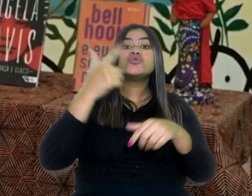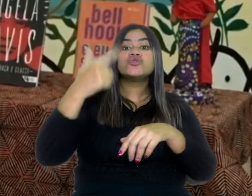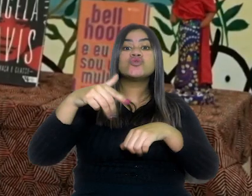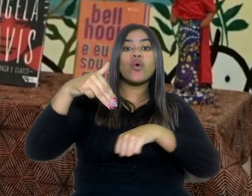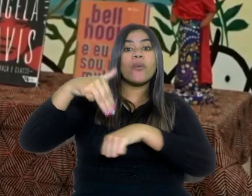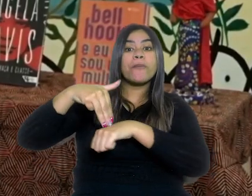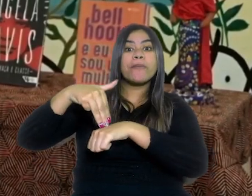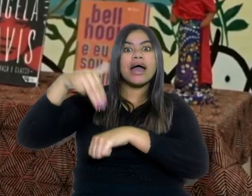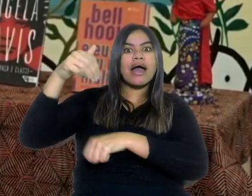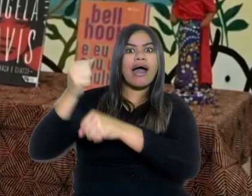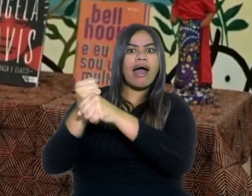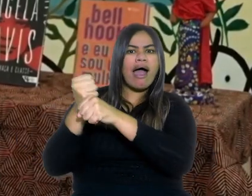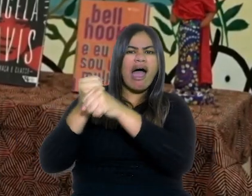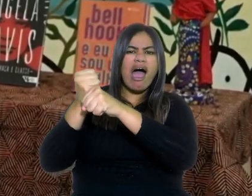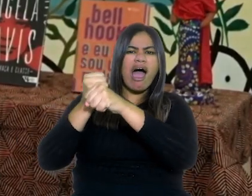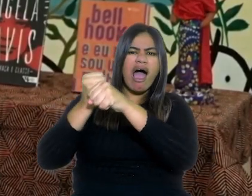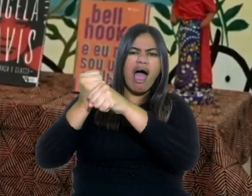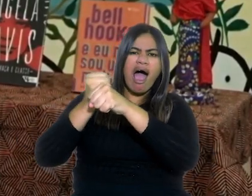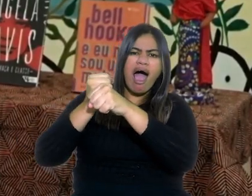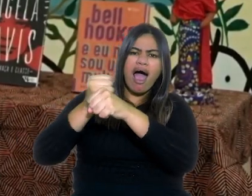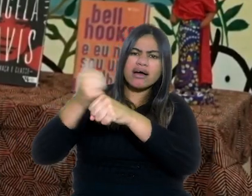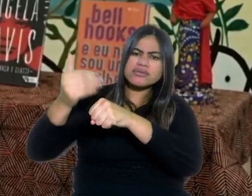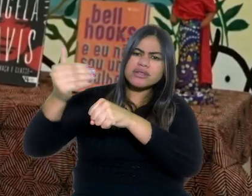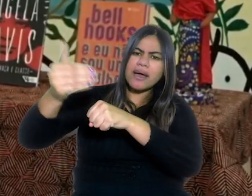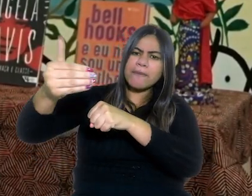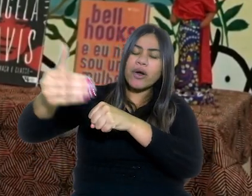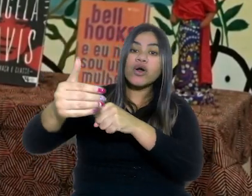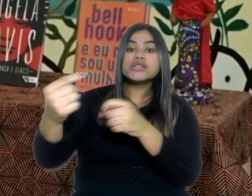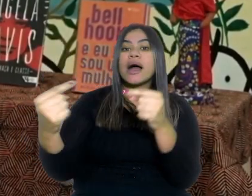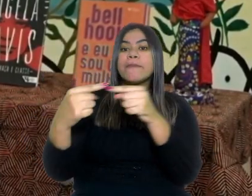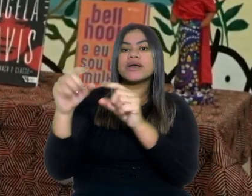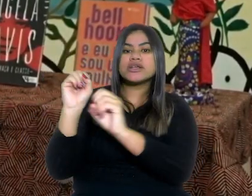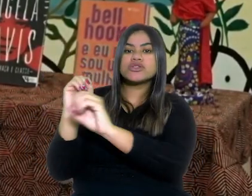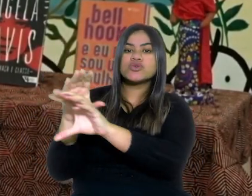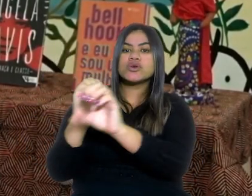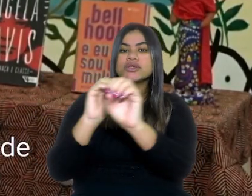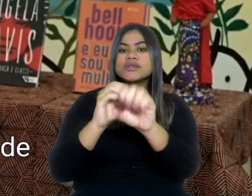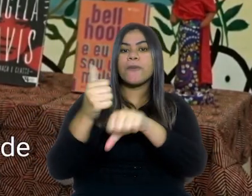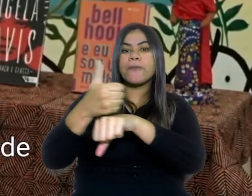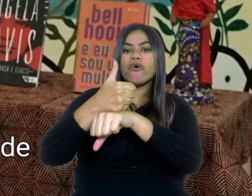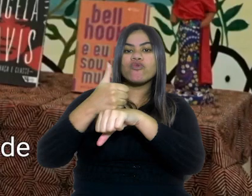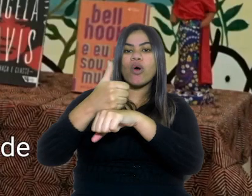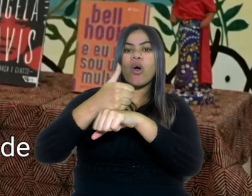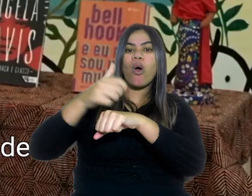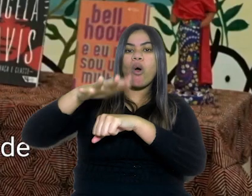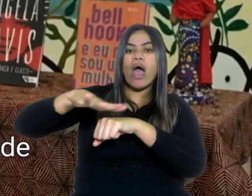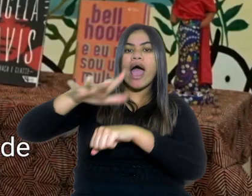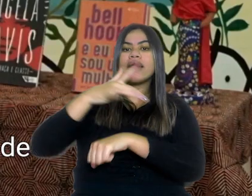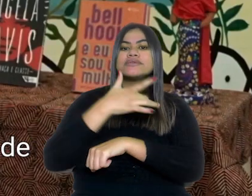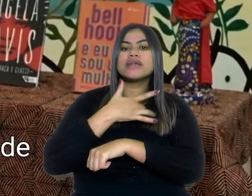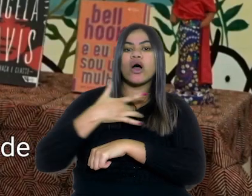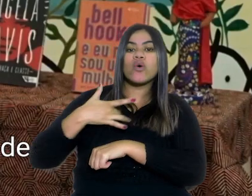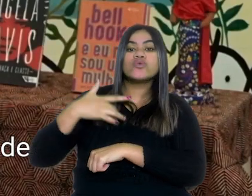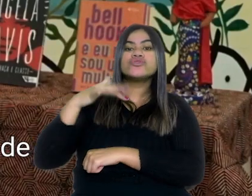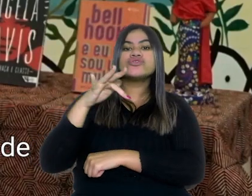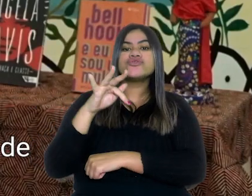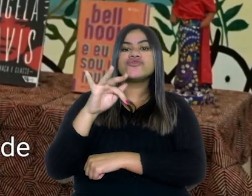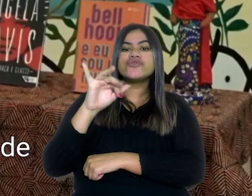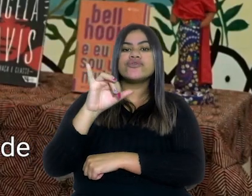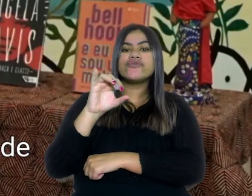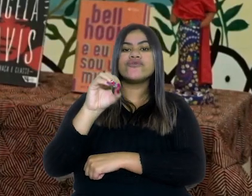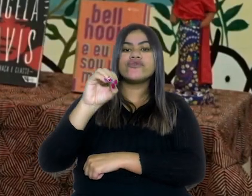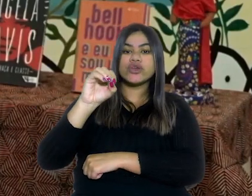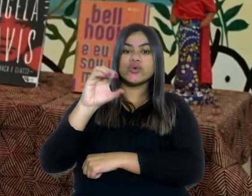de entrada no mercado de trabalho. E o mestrado veio muitos anos depois. O meu mestrado foi em educação profissional